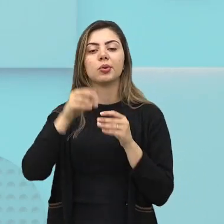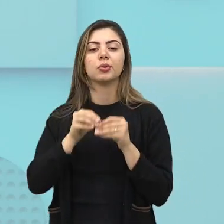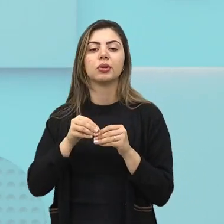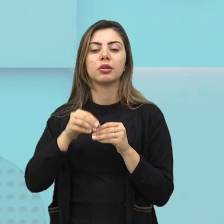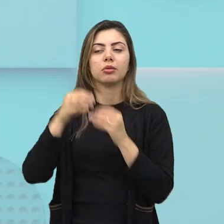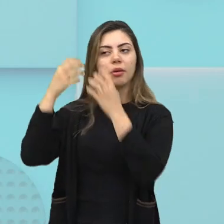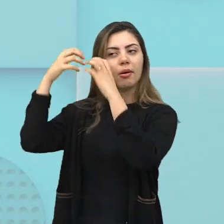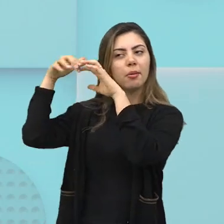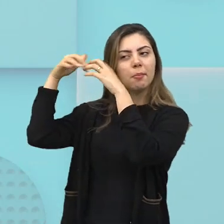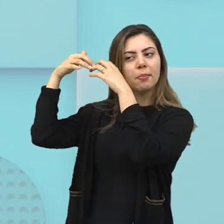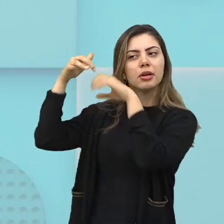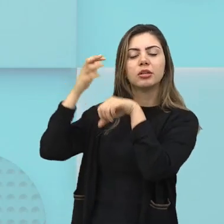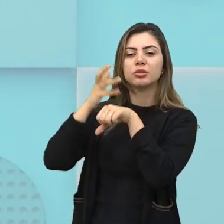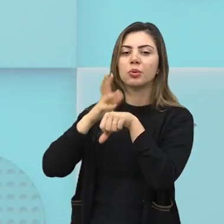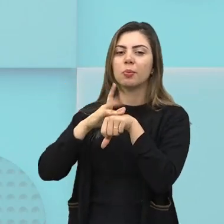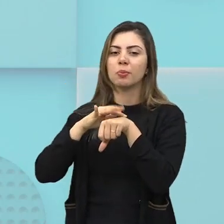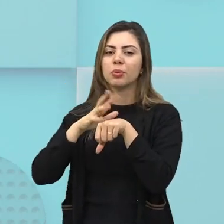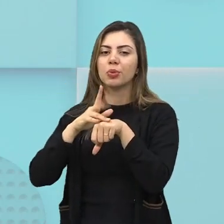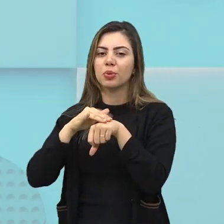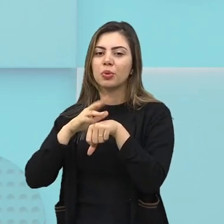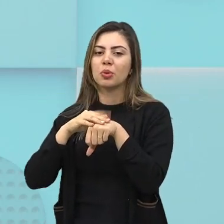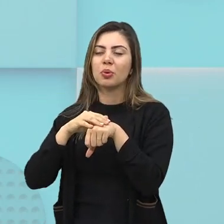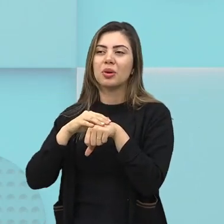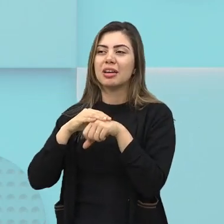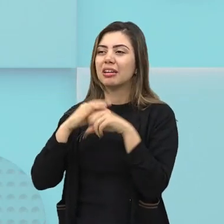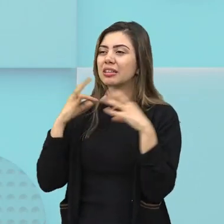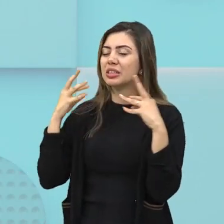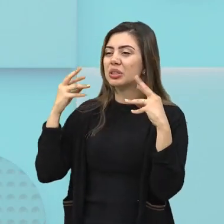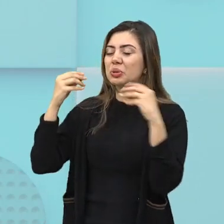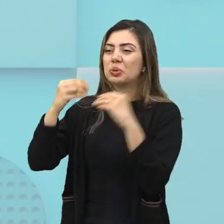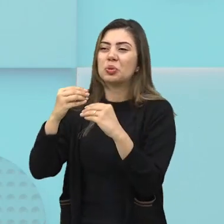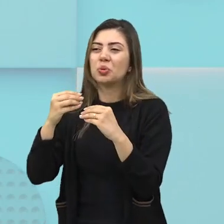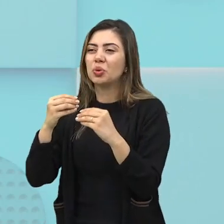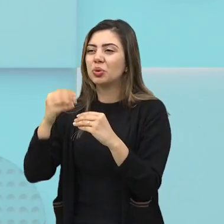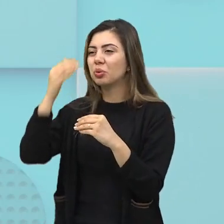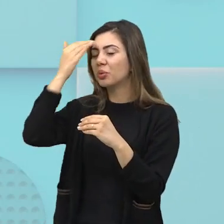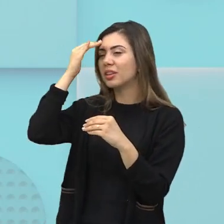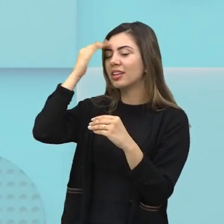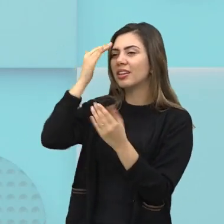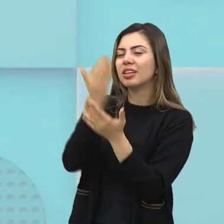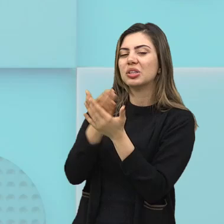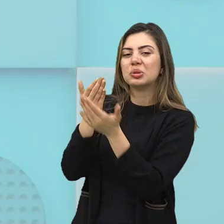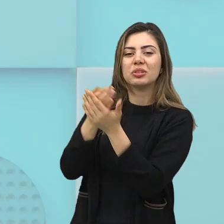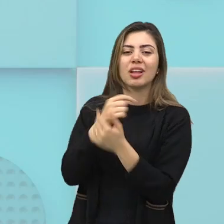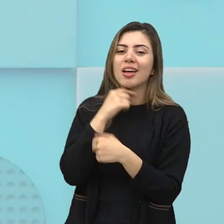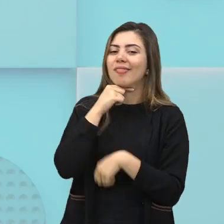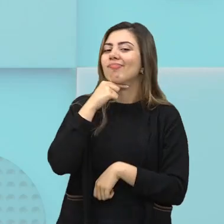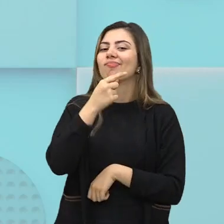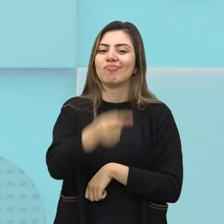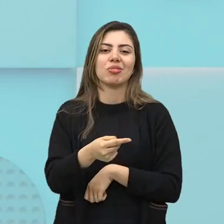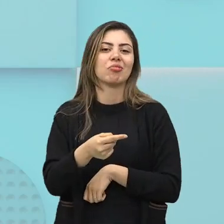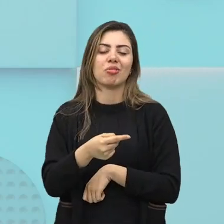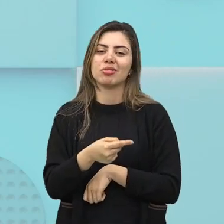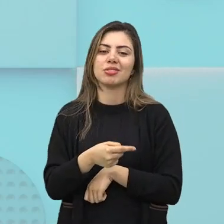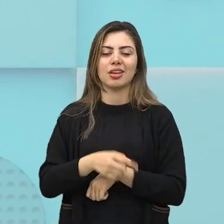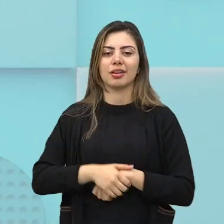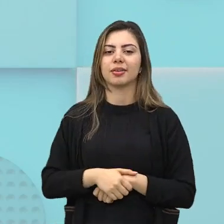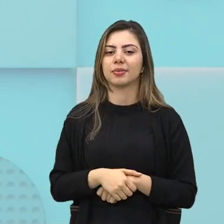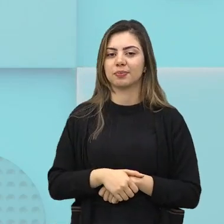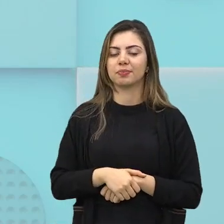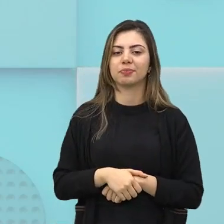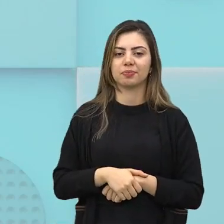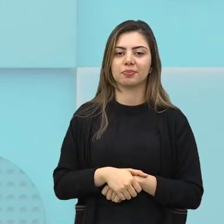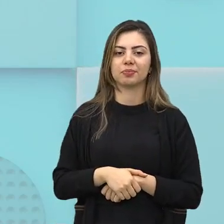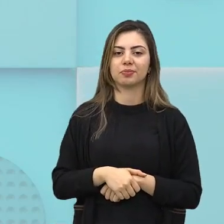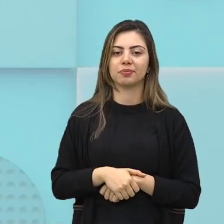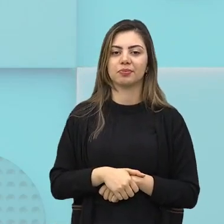é demasiadamente complexa para ser compreendida ou controlada